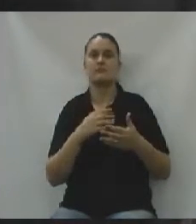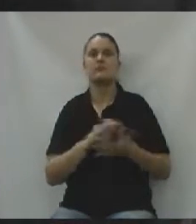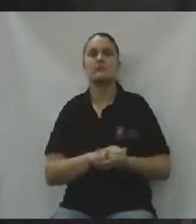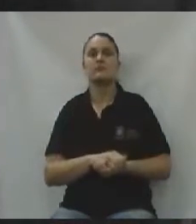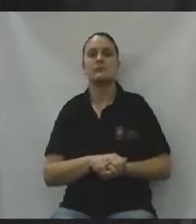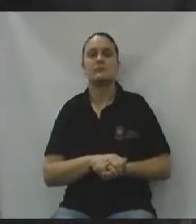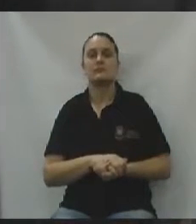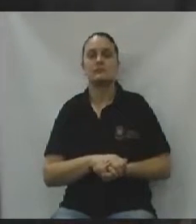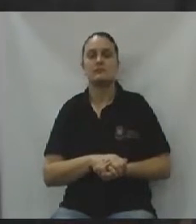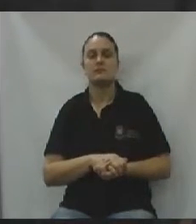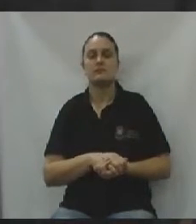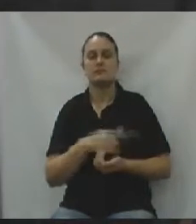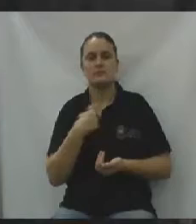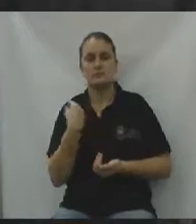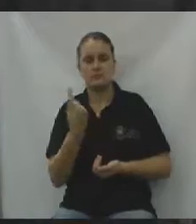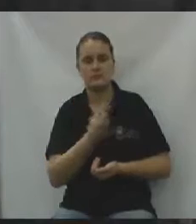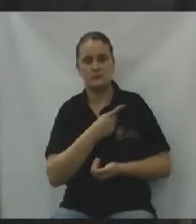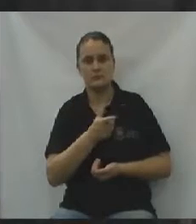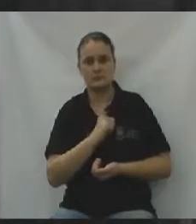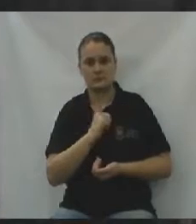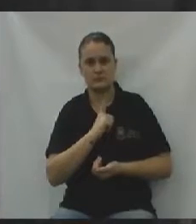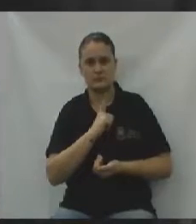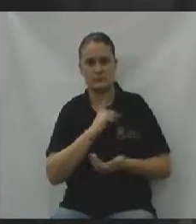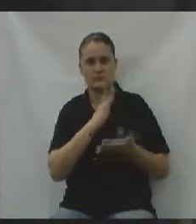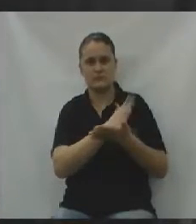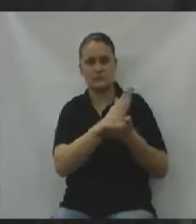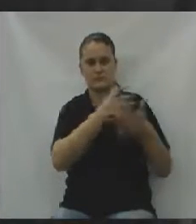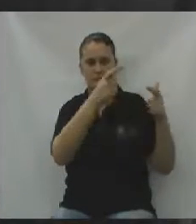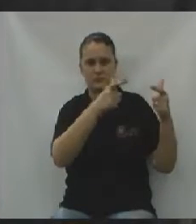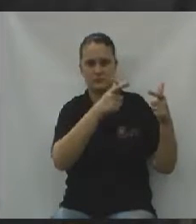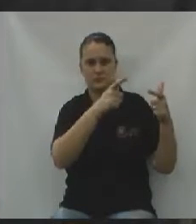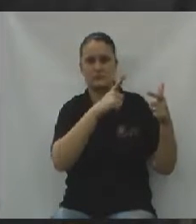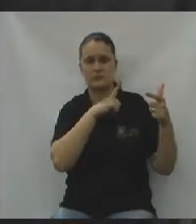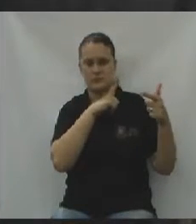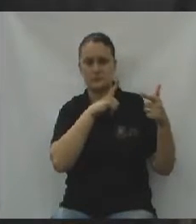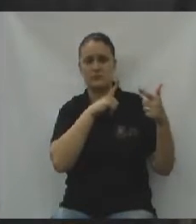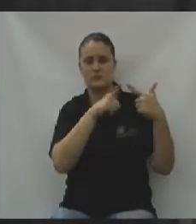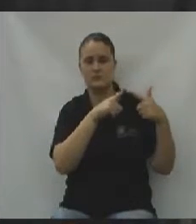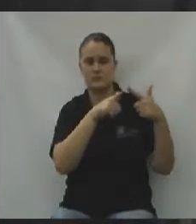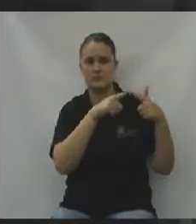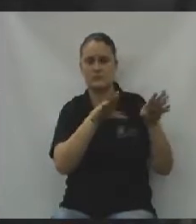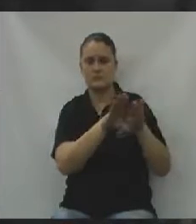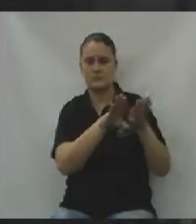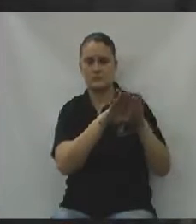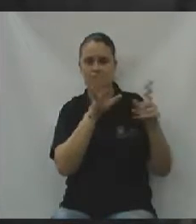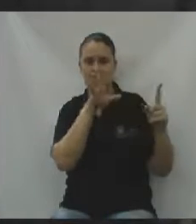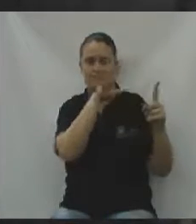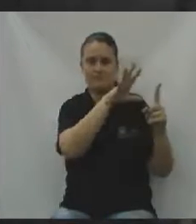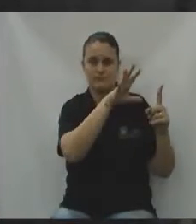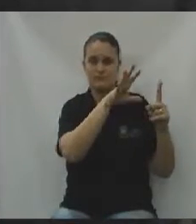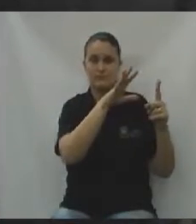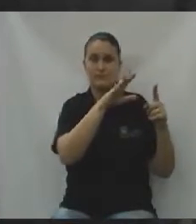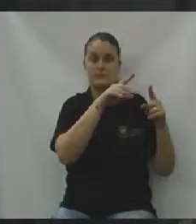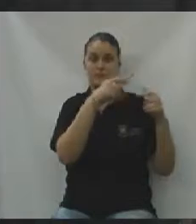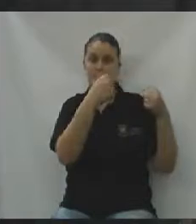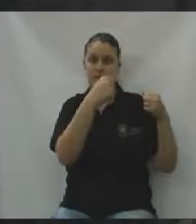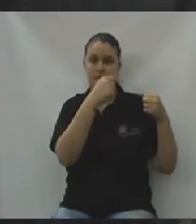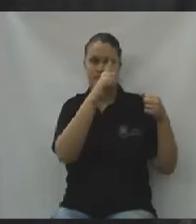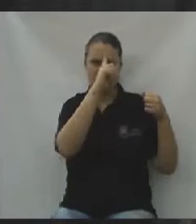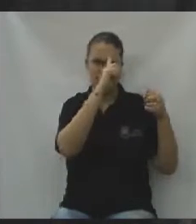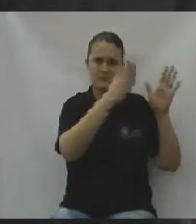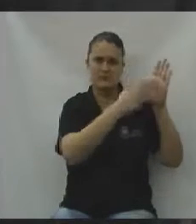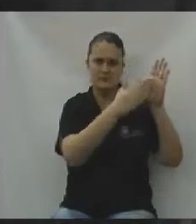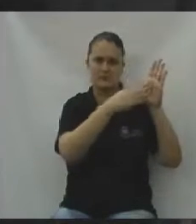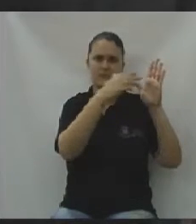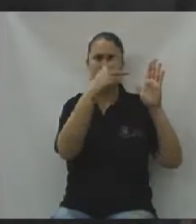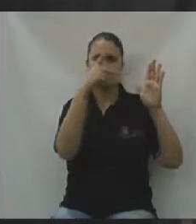Aonde nós temos órgãos que são muito atingidos e que deveriam nos mandar